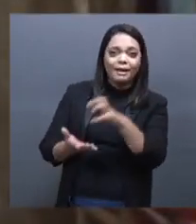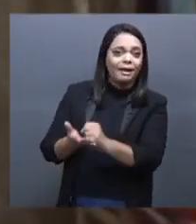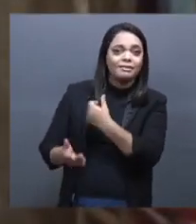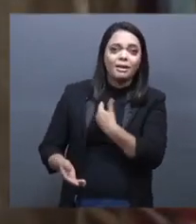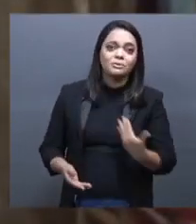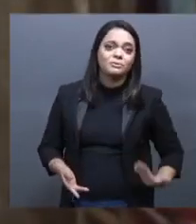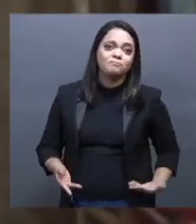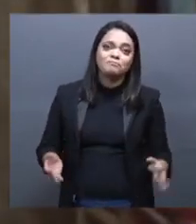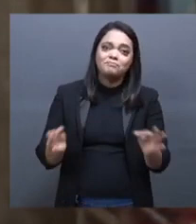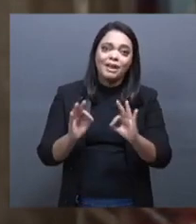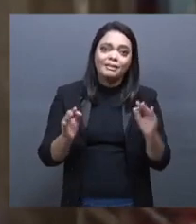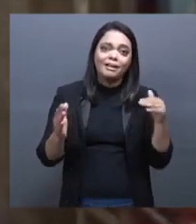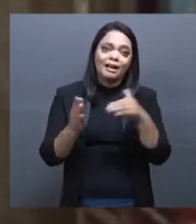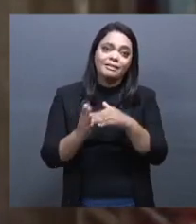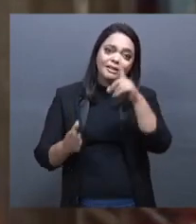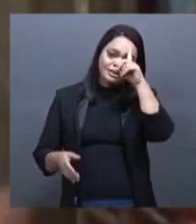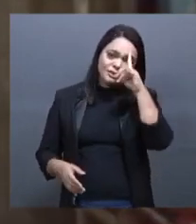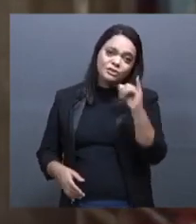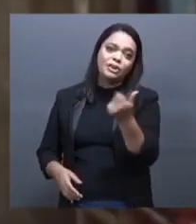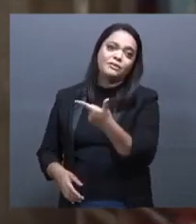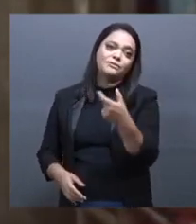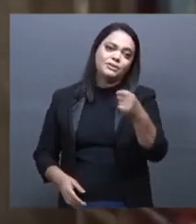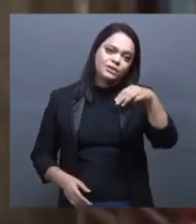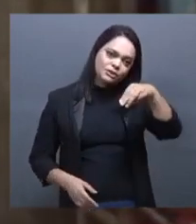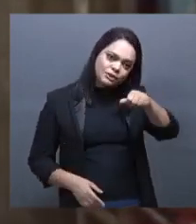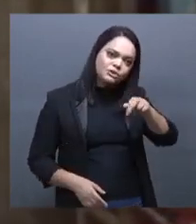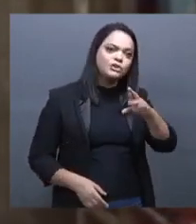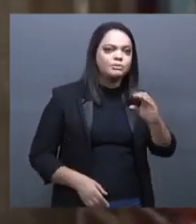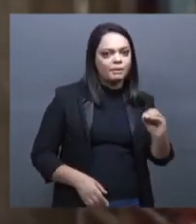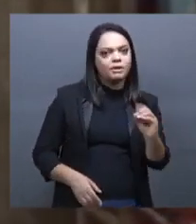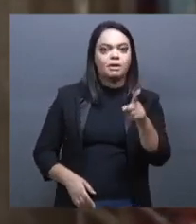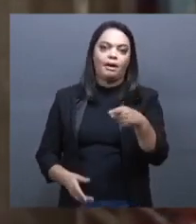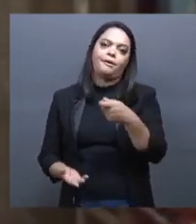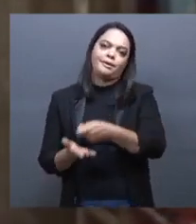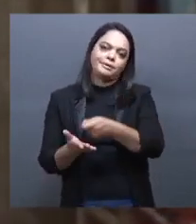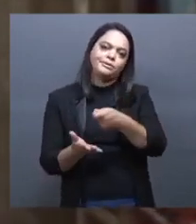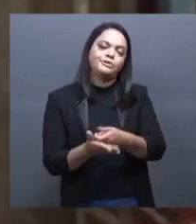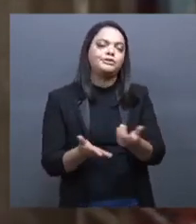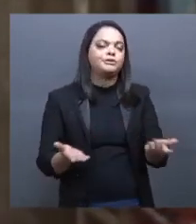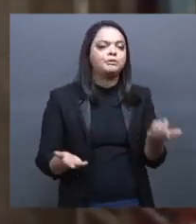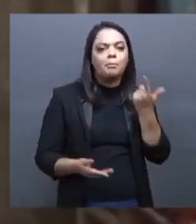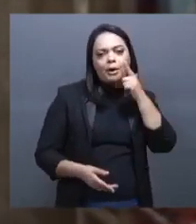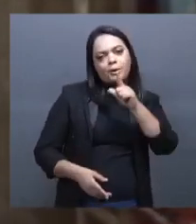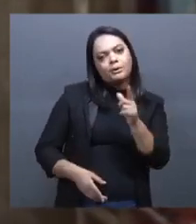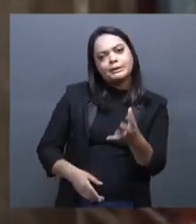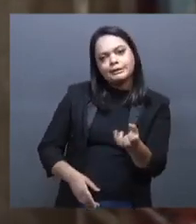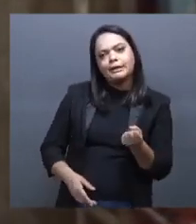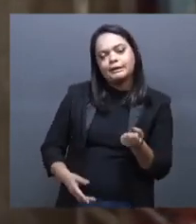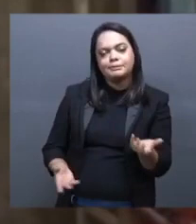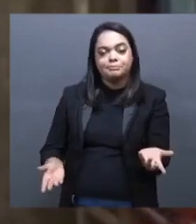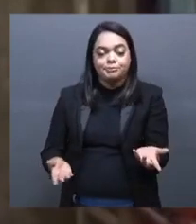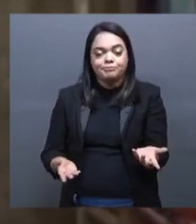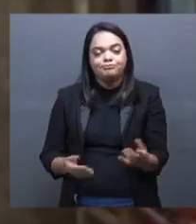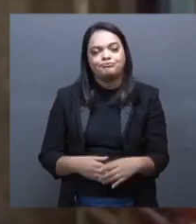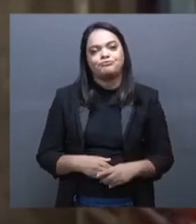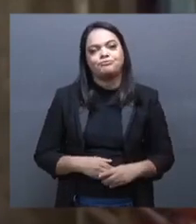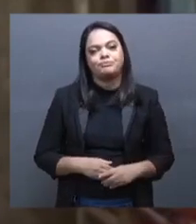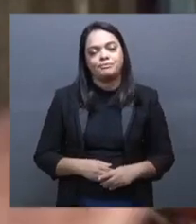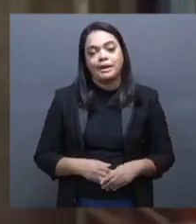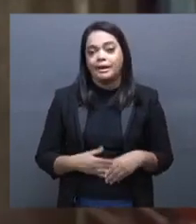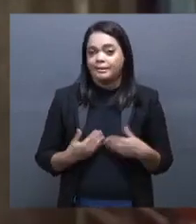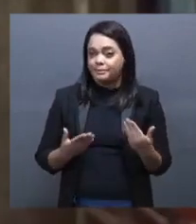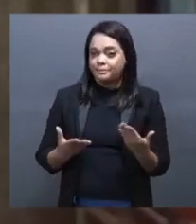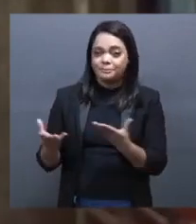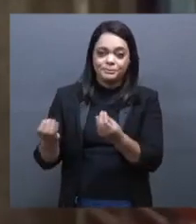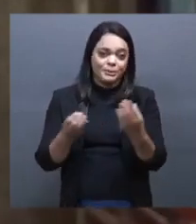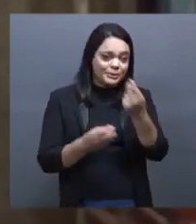governo federal até o dia 20 de março, que é outro critério exigido para que o benefício seja pago, tá? De modo